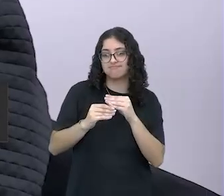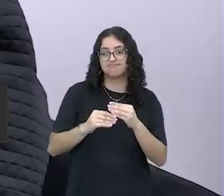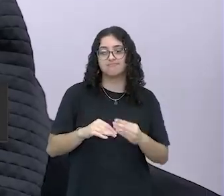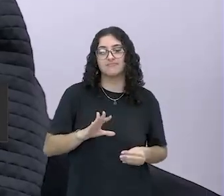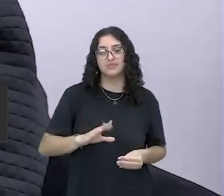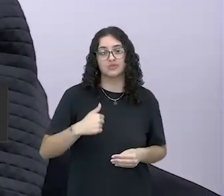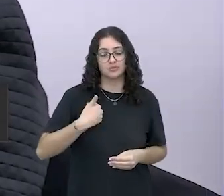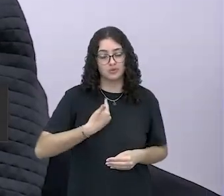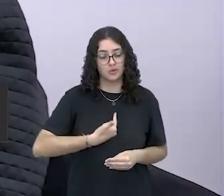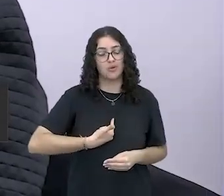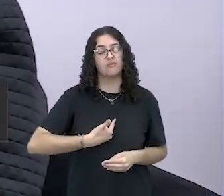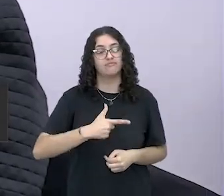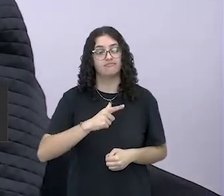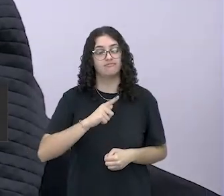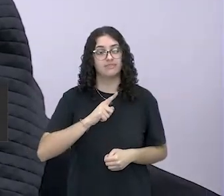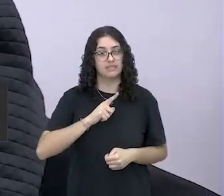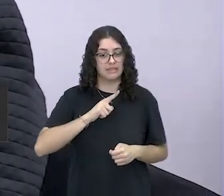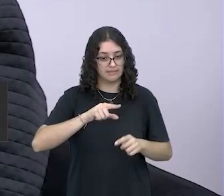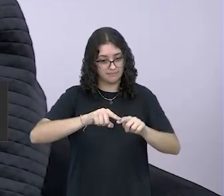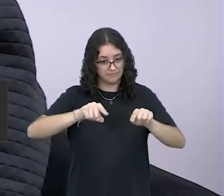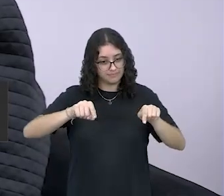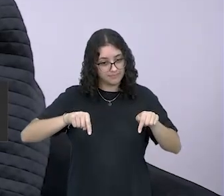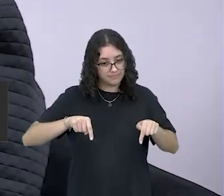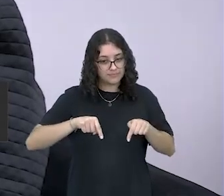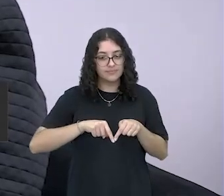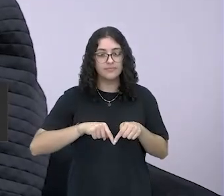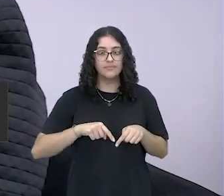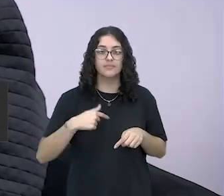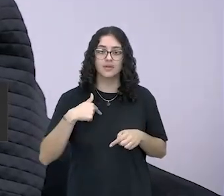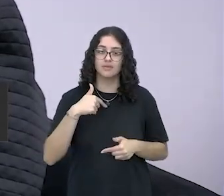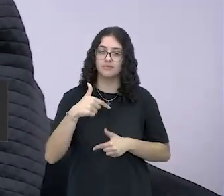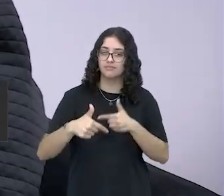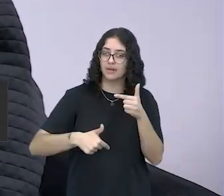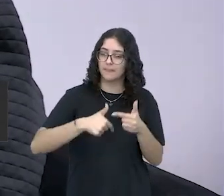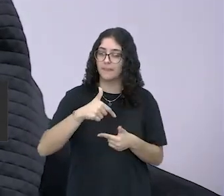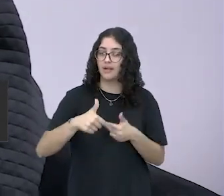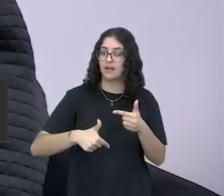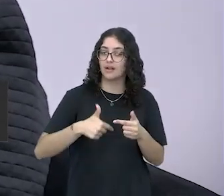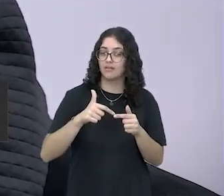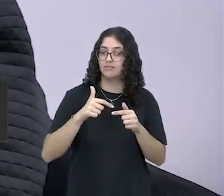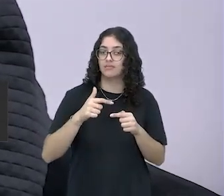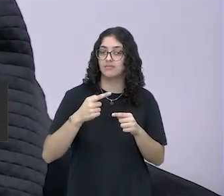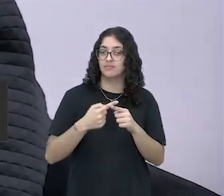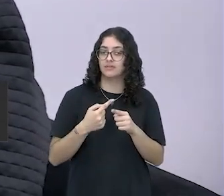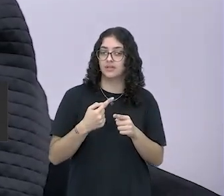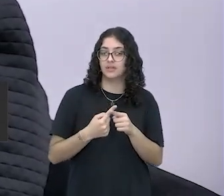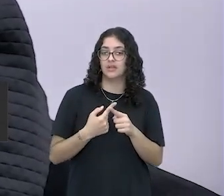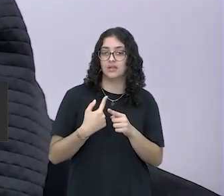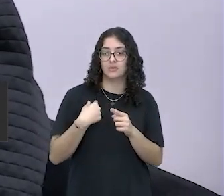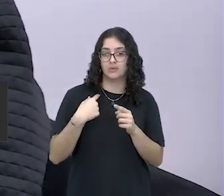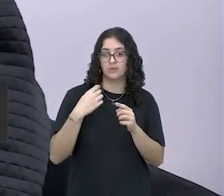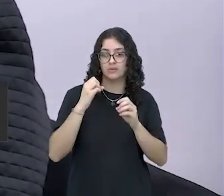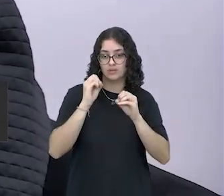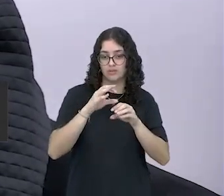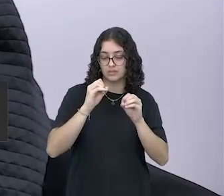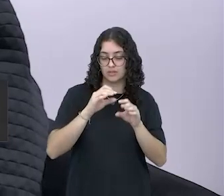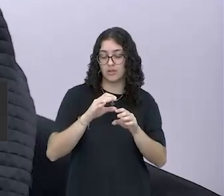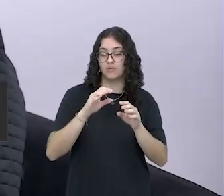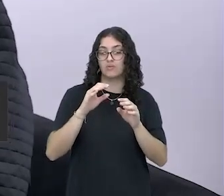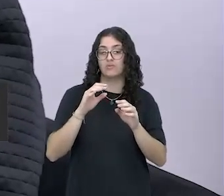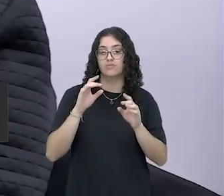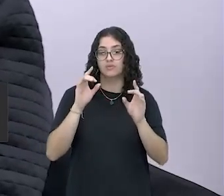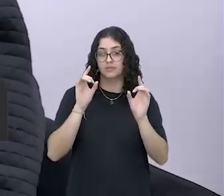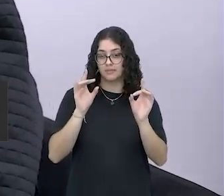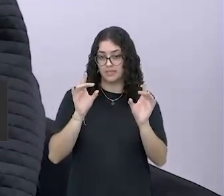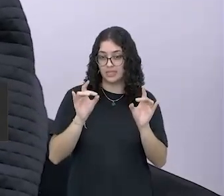nós todos, né, tivemos lá na sala de aula, eu trabalhei também, porque eu sou da professora da educação especial, então eu trabalho mais com os